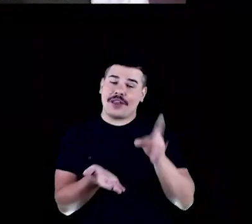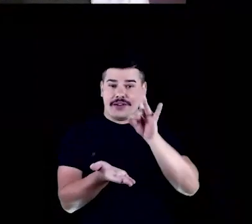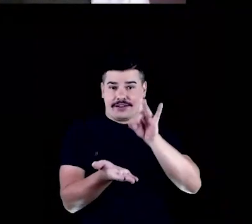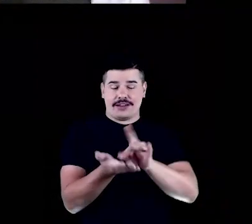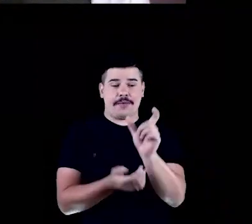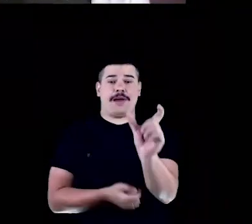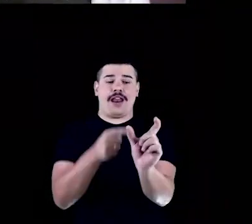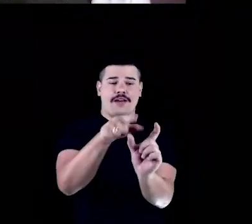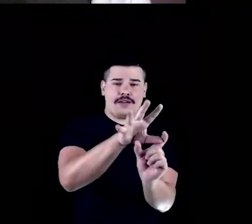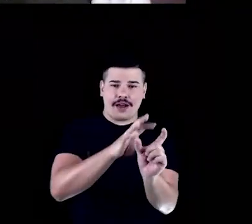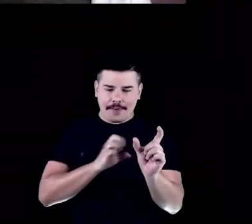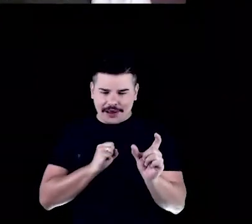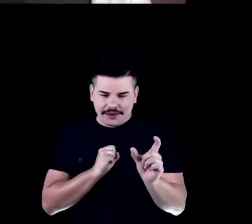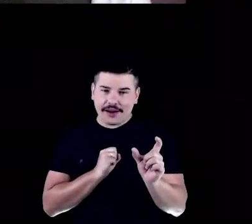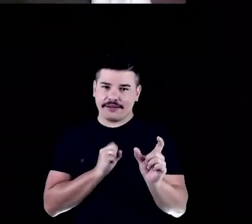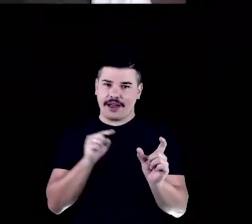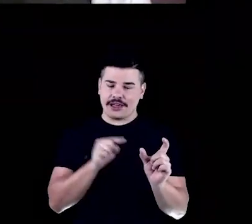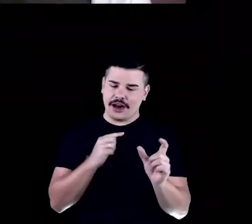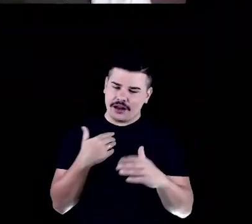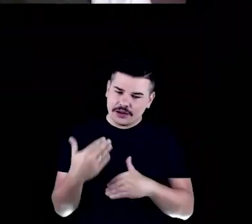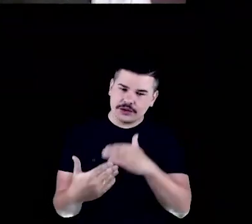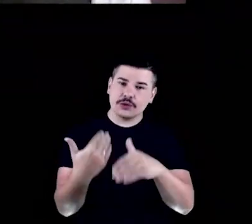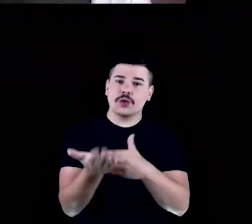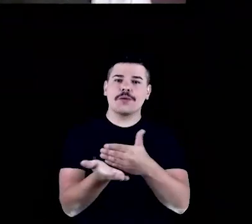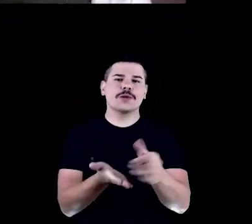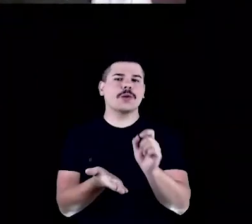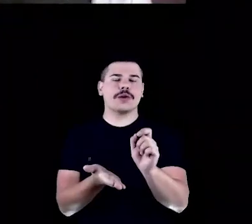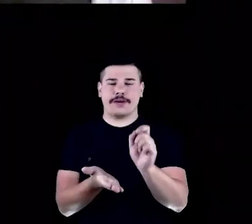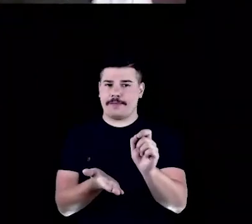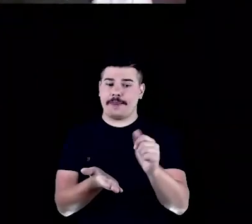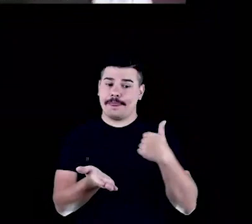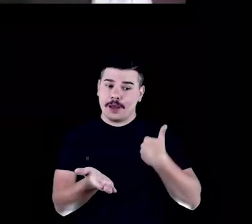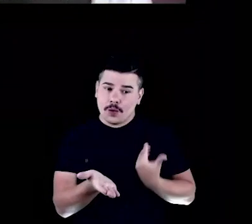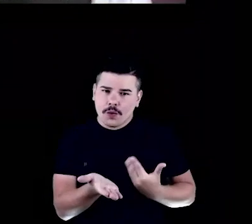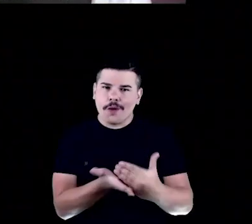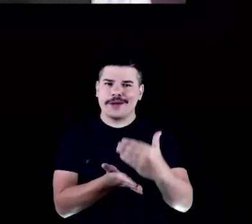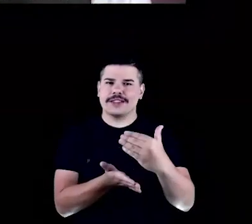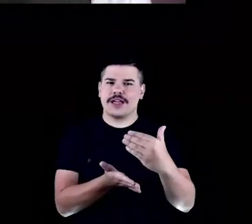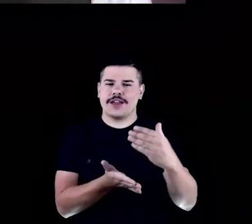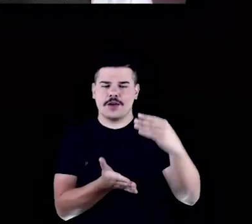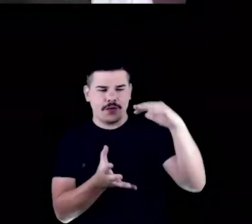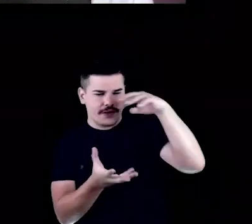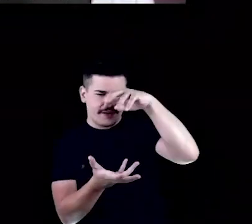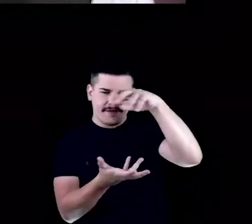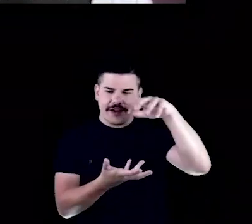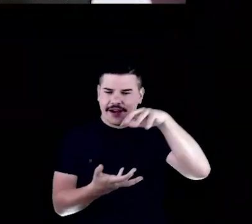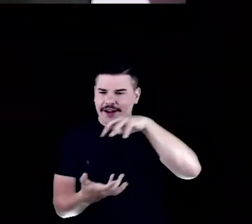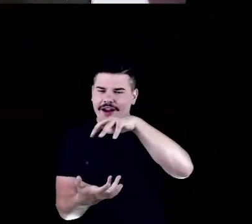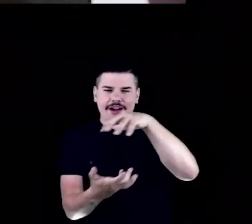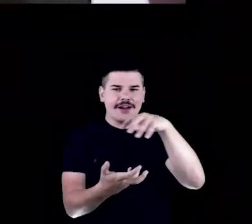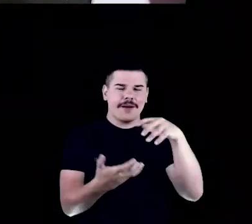Eu acho que a materialidade da palavra, ela começou a surgir para mim a partir do momento que eu comecei, o universo foi